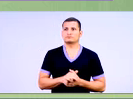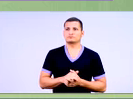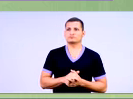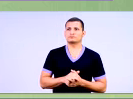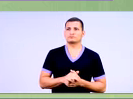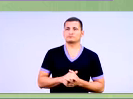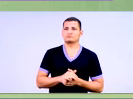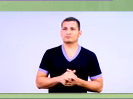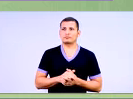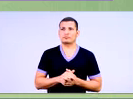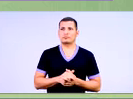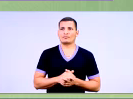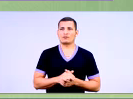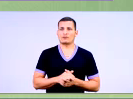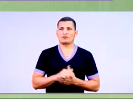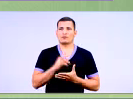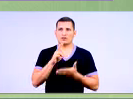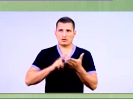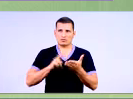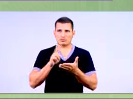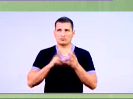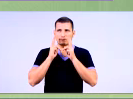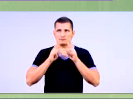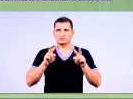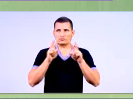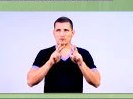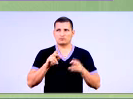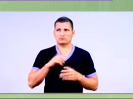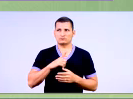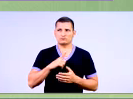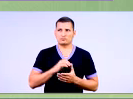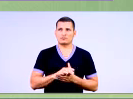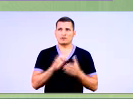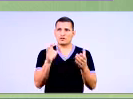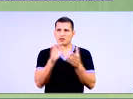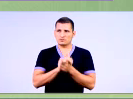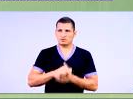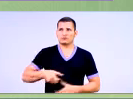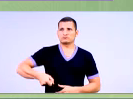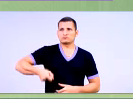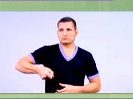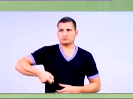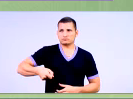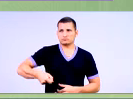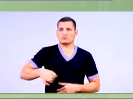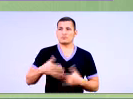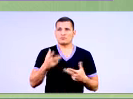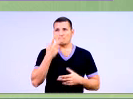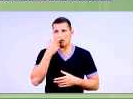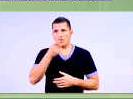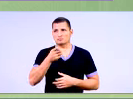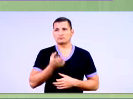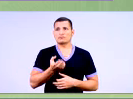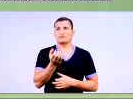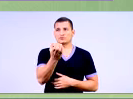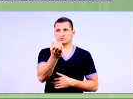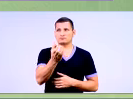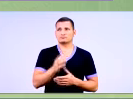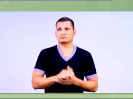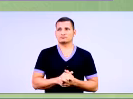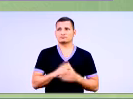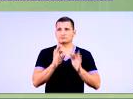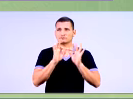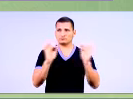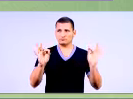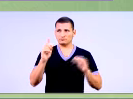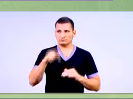leitura visual, aí tem o casal com malas na mão, então a gente deduz que eles vão viajar. A